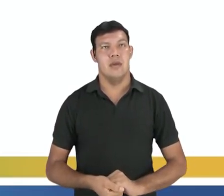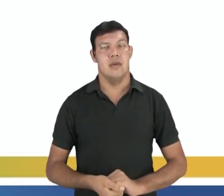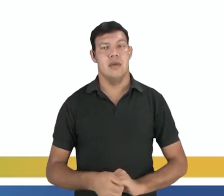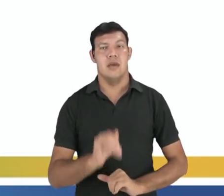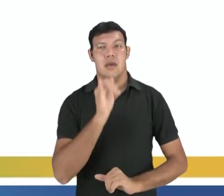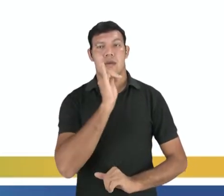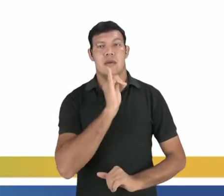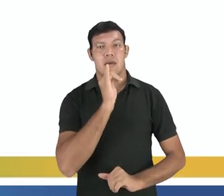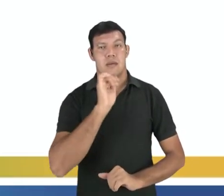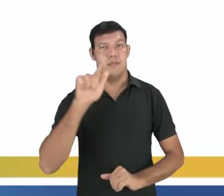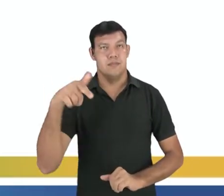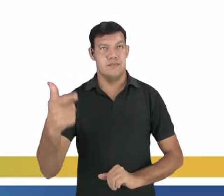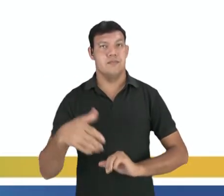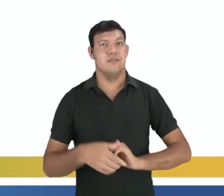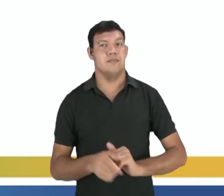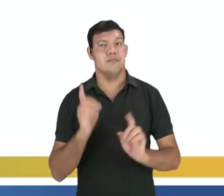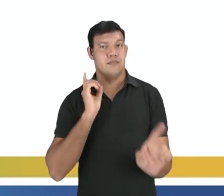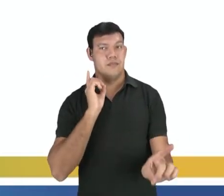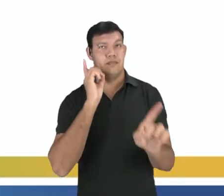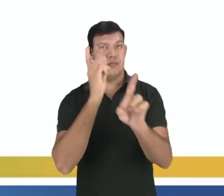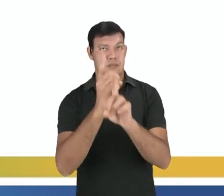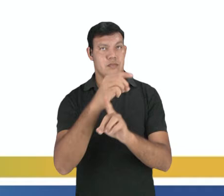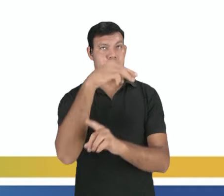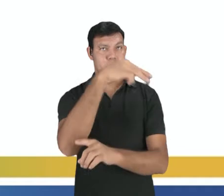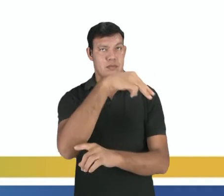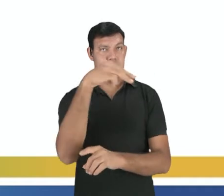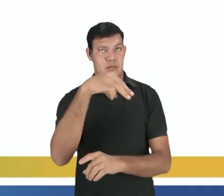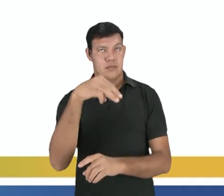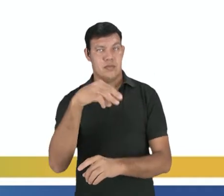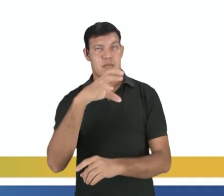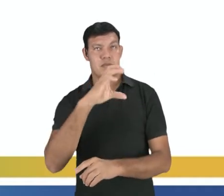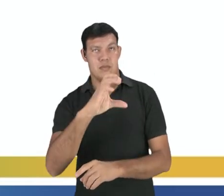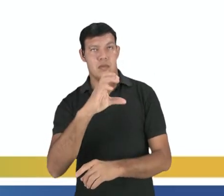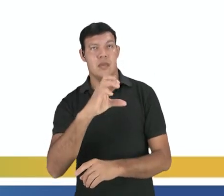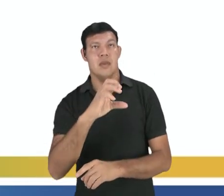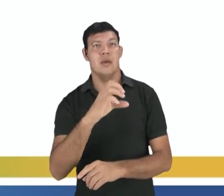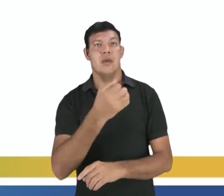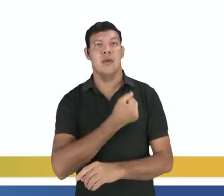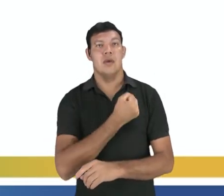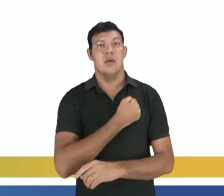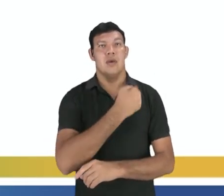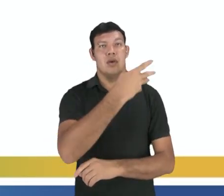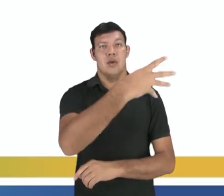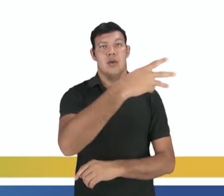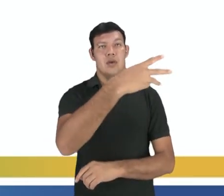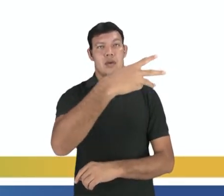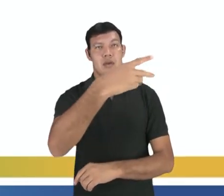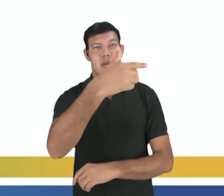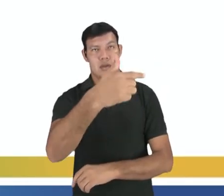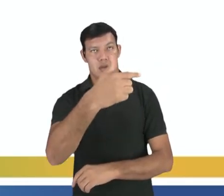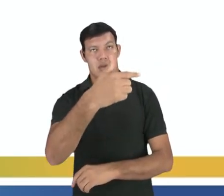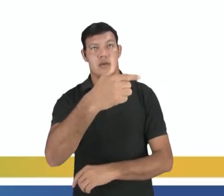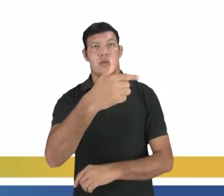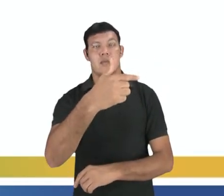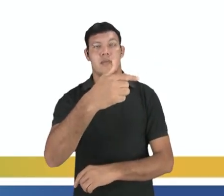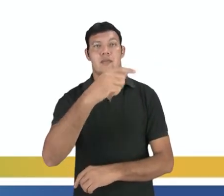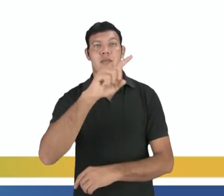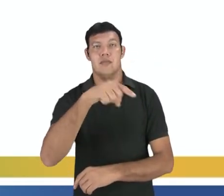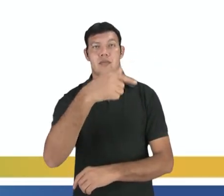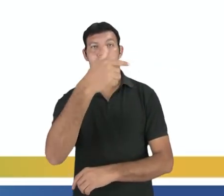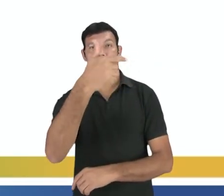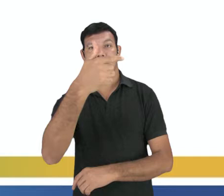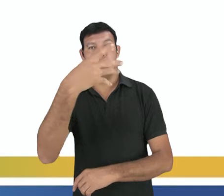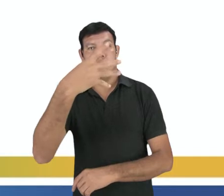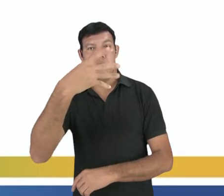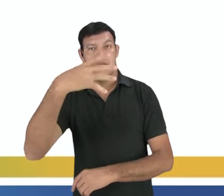Mais um exemplo. Determine o MMC de 432 e 240. Observem que se eu fosse